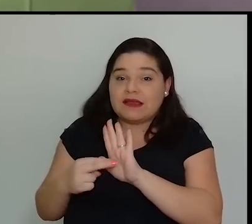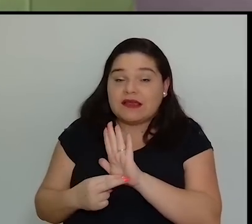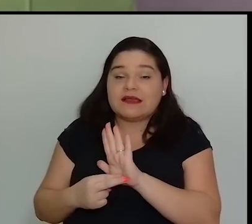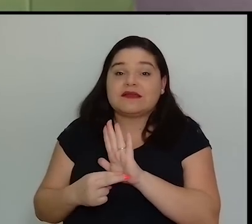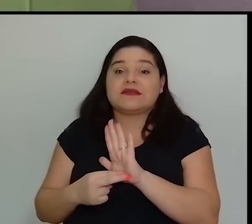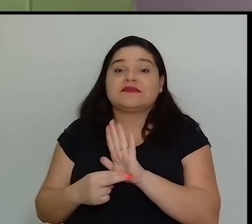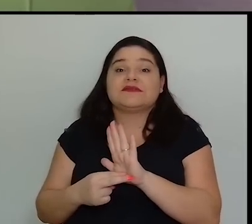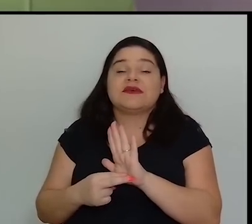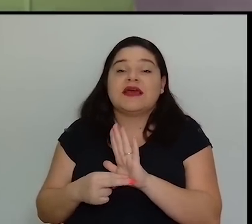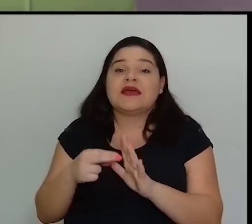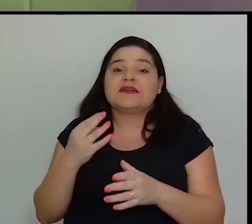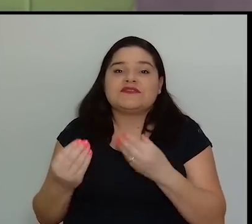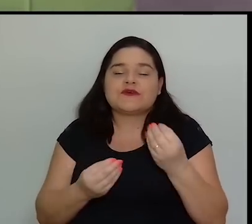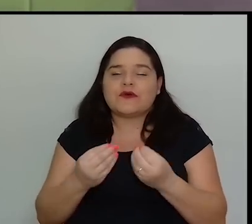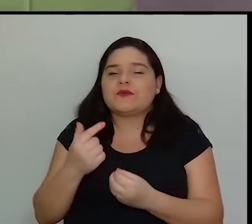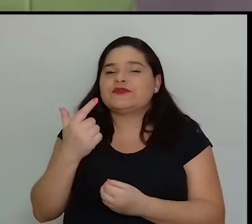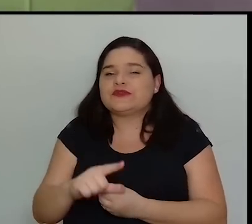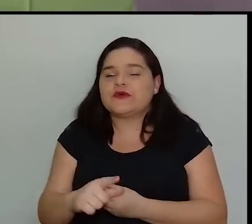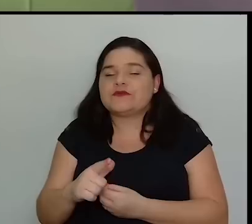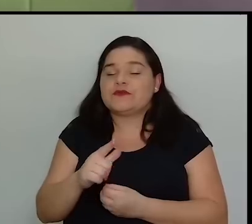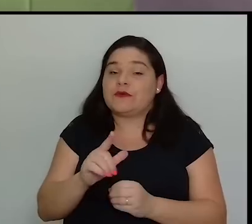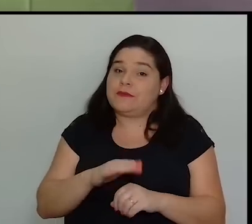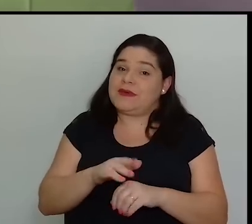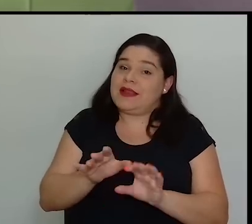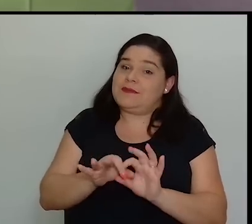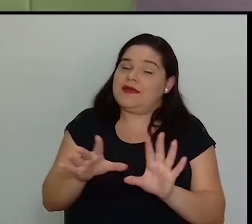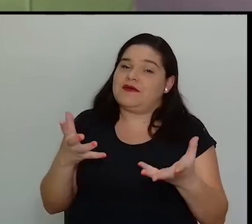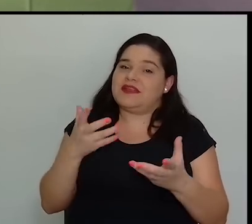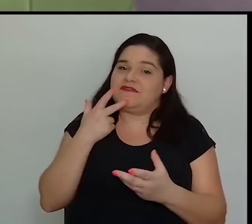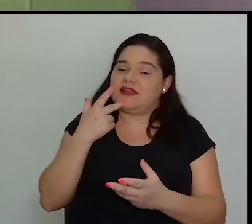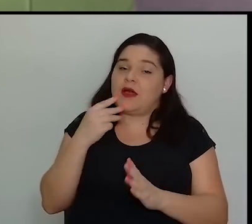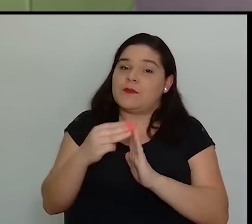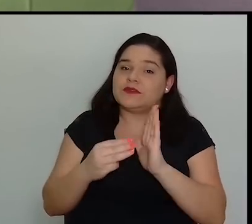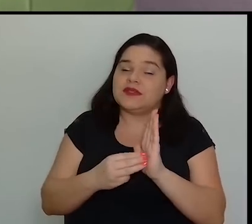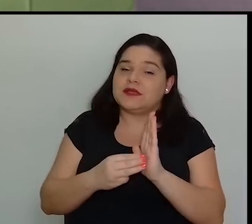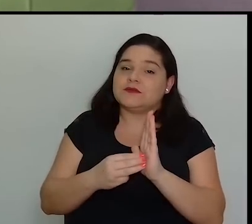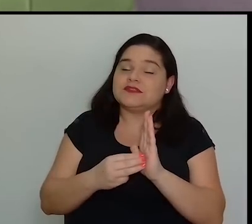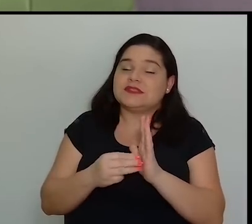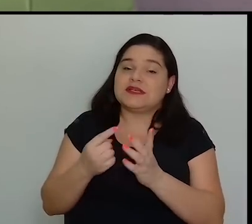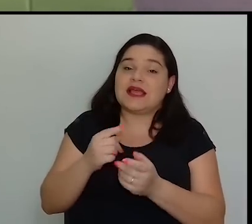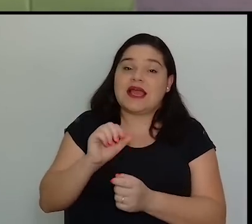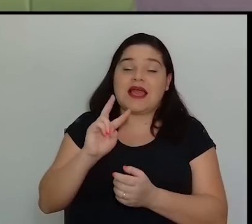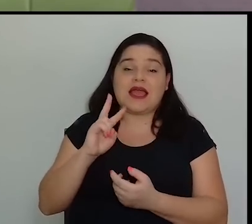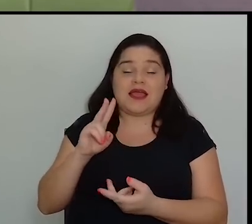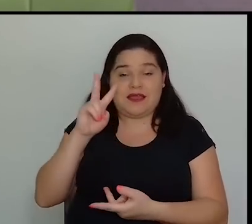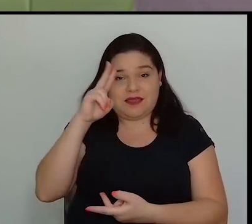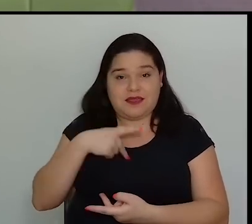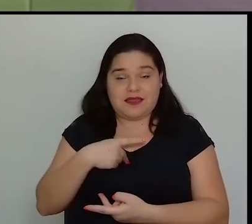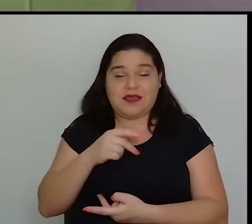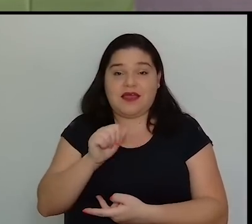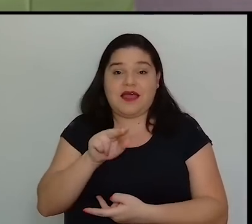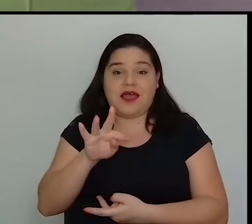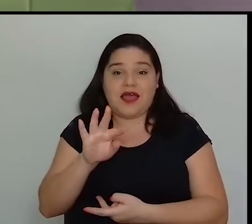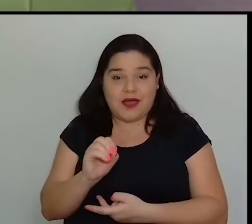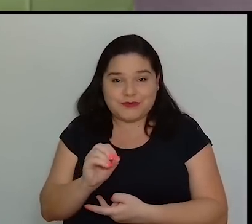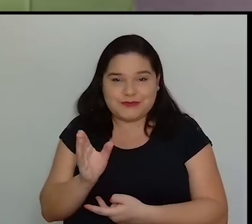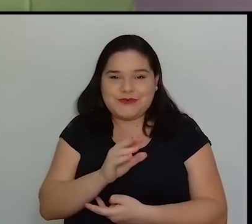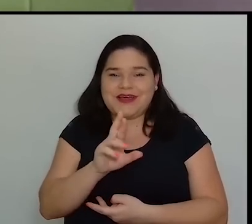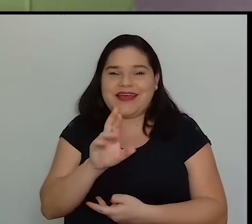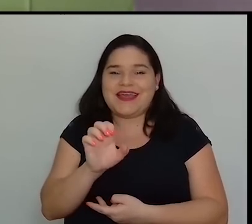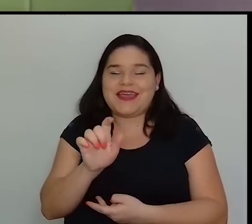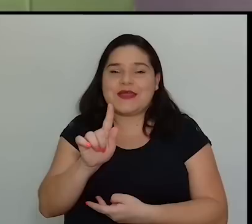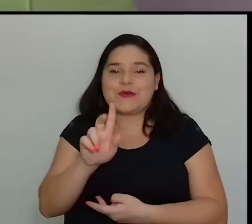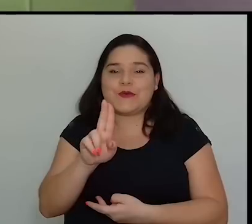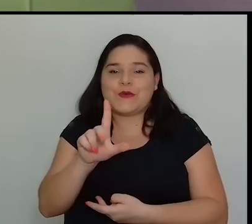como de novo os mais liberais gostariam de chamar o modelo de Alto regulamentação do território eu